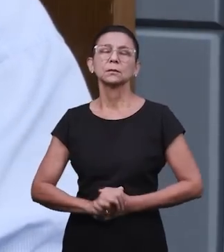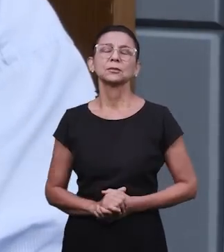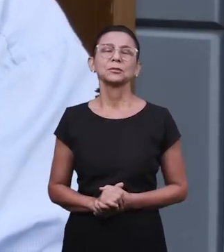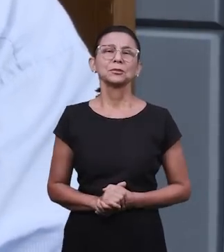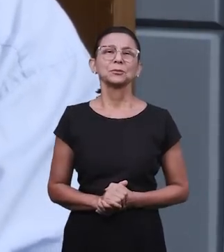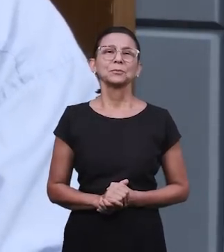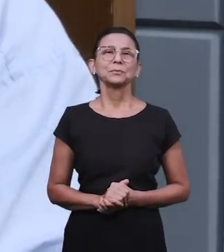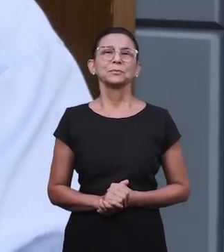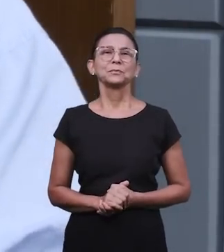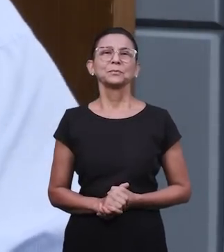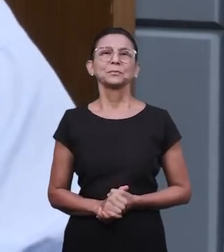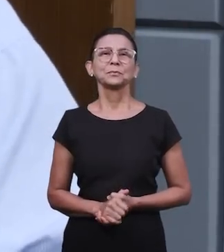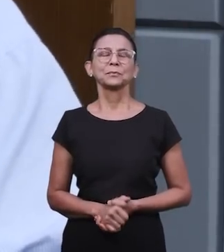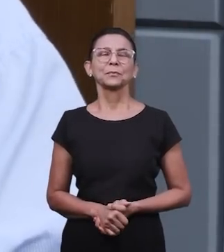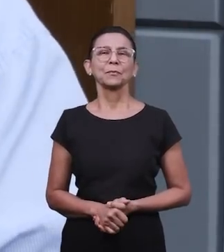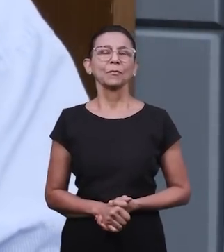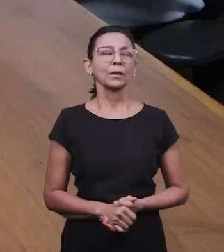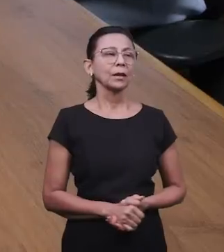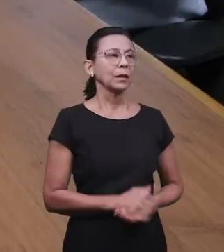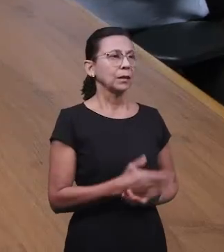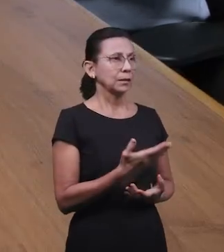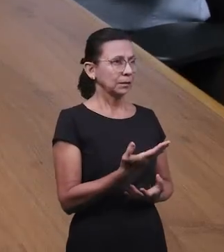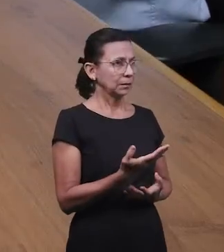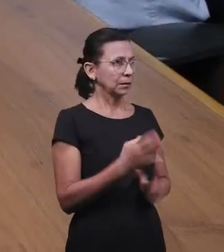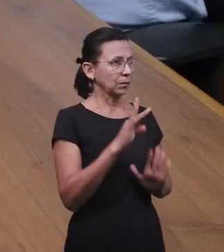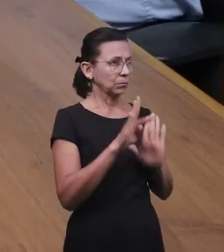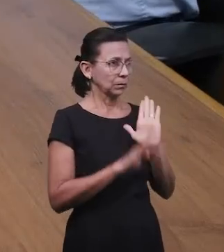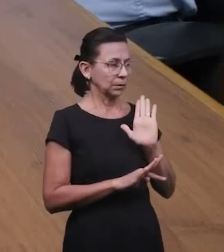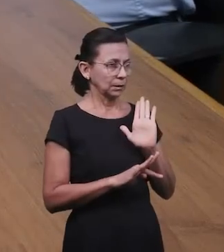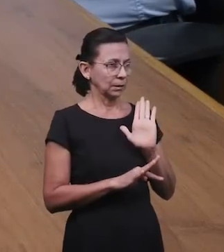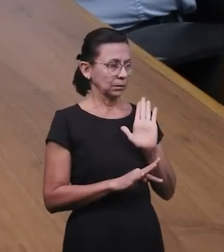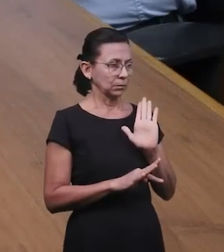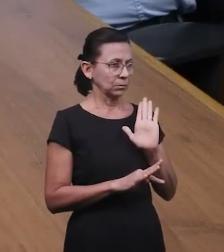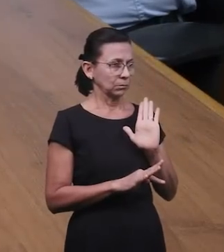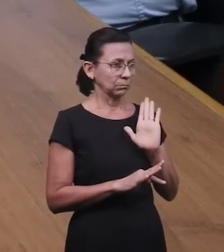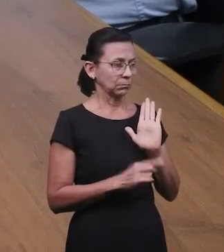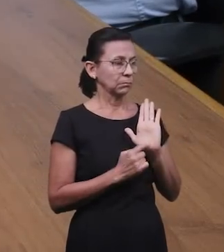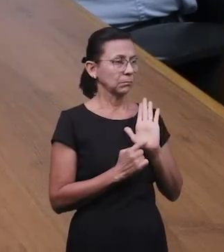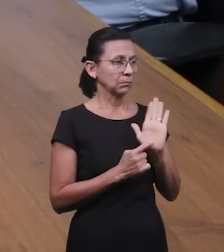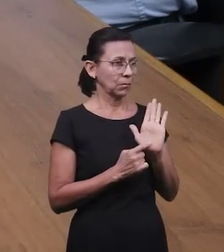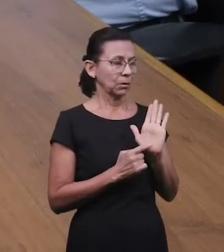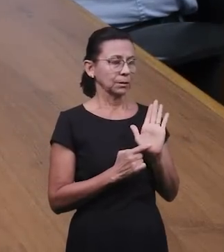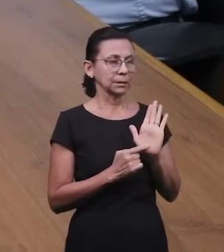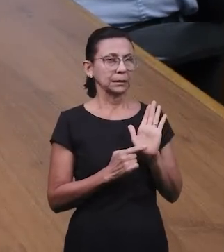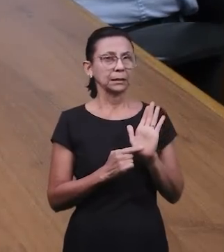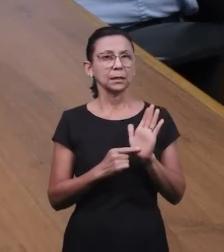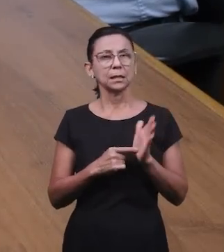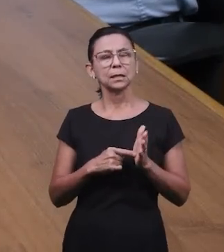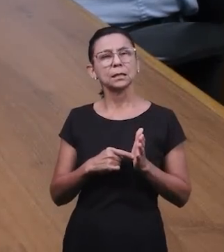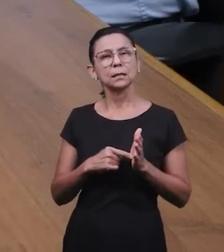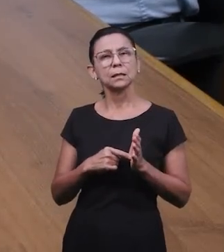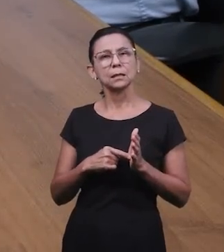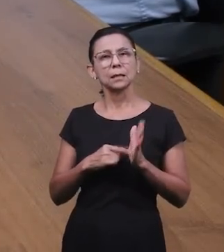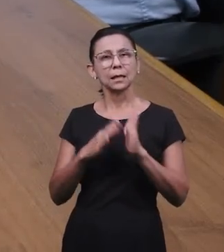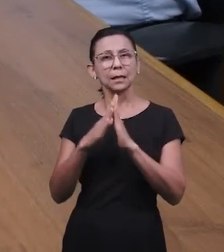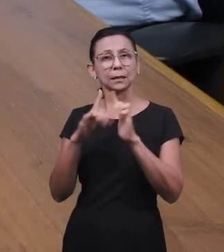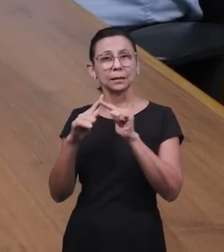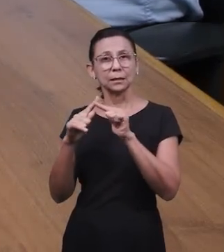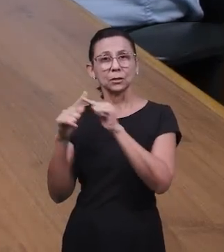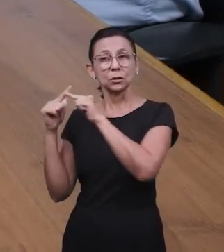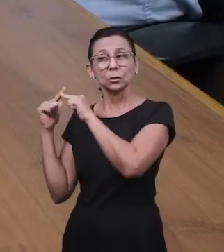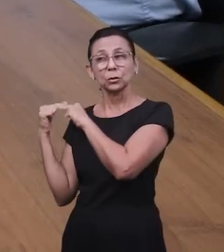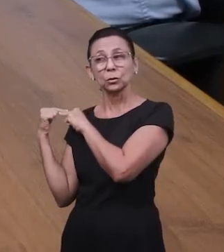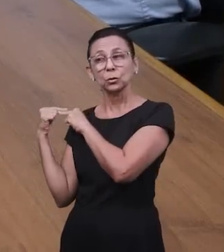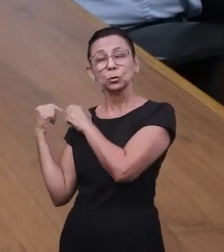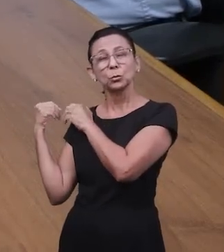Pastor Diniz, deixa eu perguntar uma coisa. O texto que nós lemos, ele fala acerca da experiência da igreja no